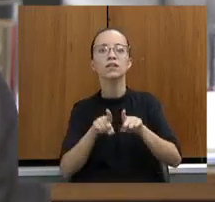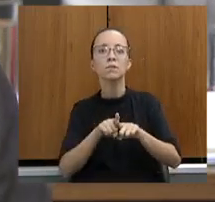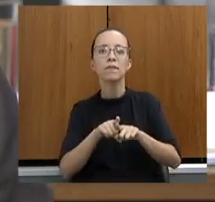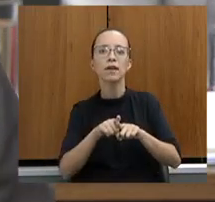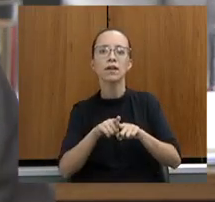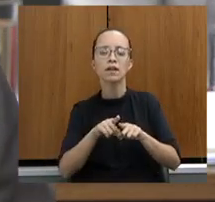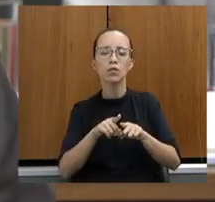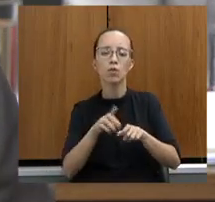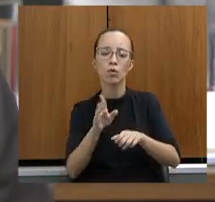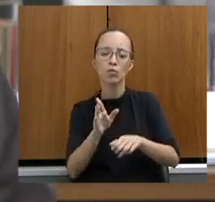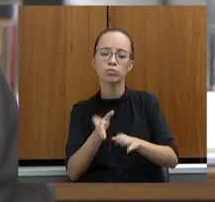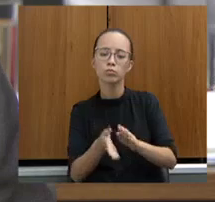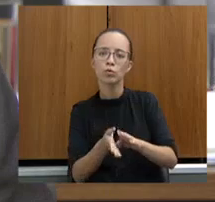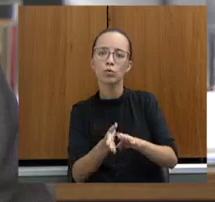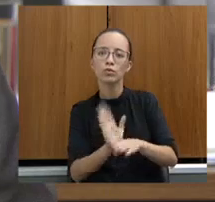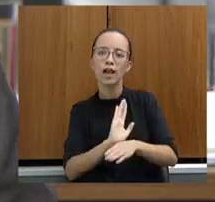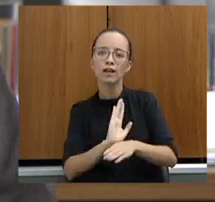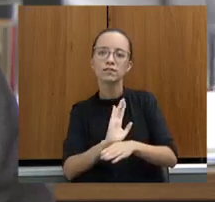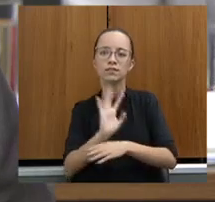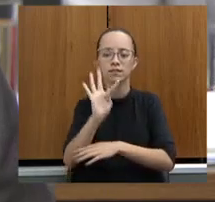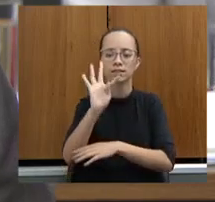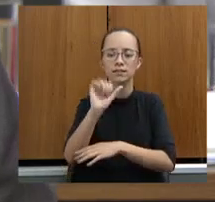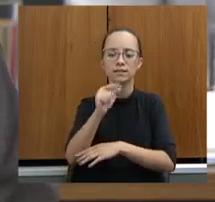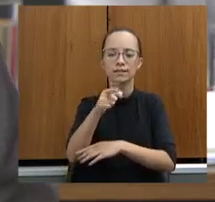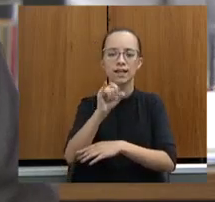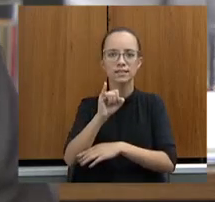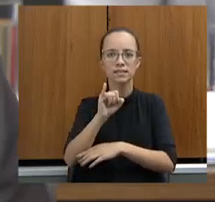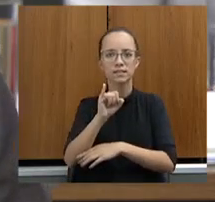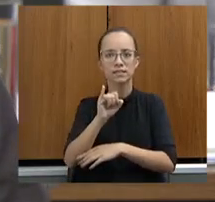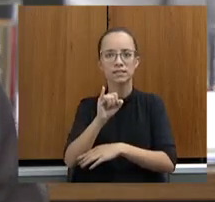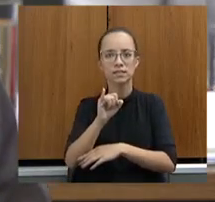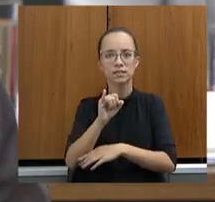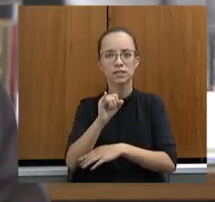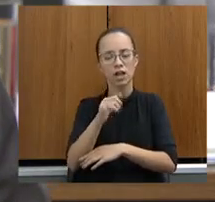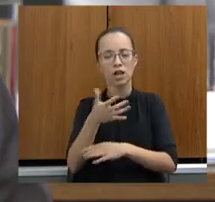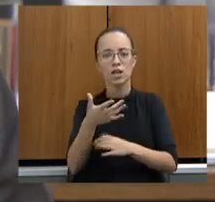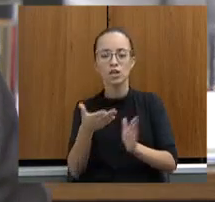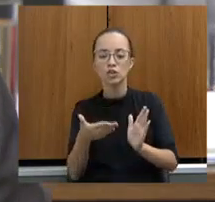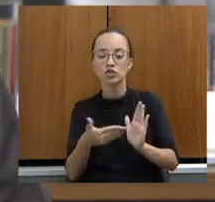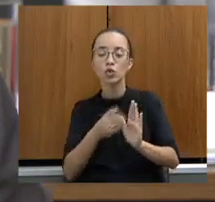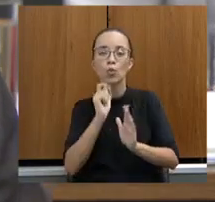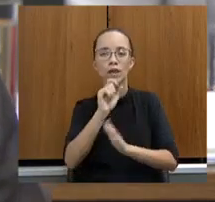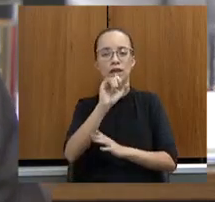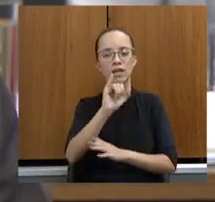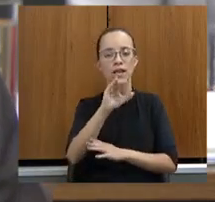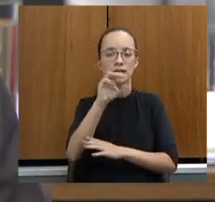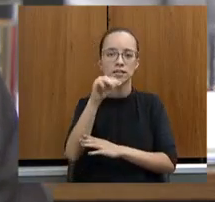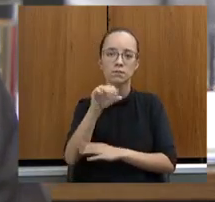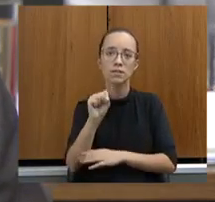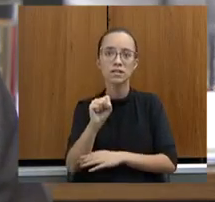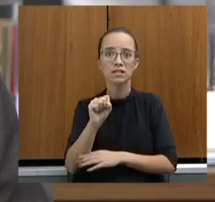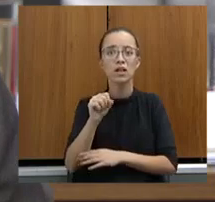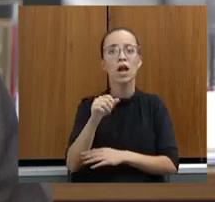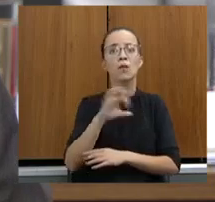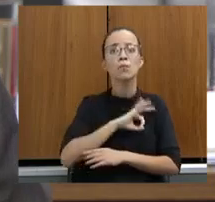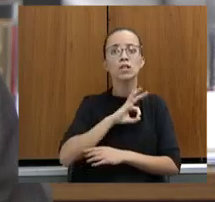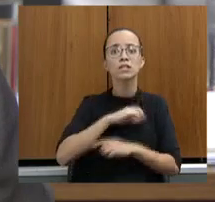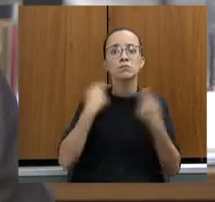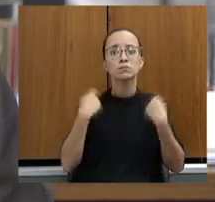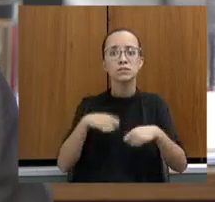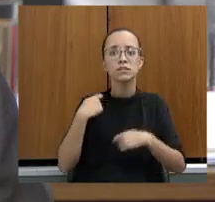porque que isentou o taxista de smspi é o instrumento de trabalho policial que não anda armado não é polícia